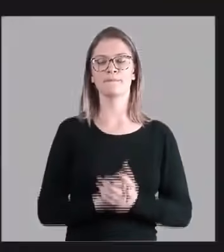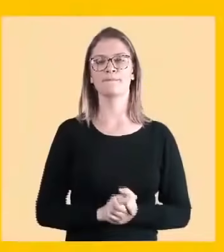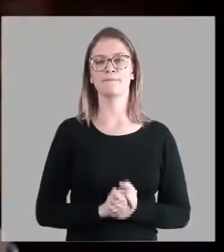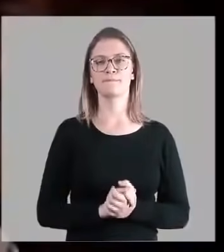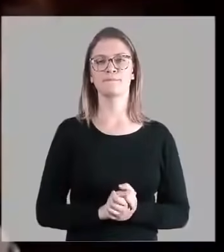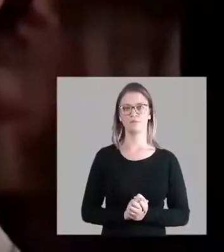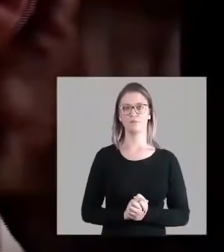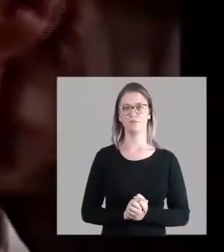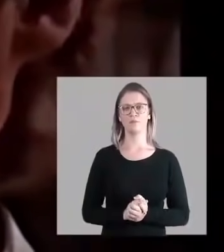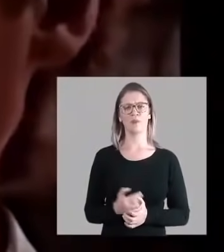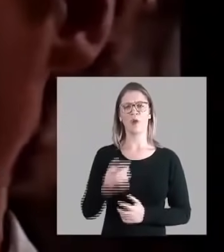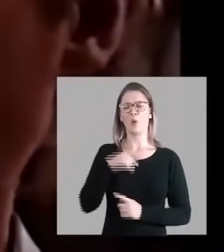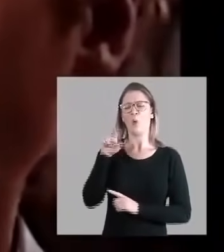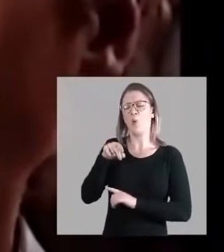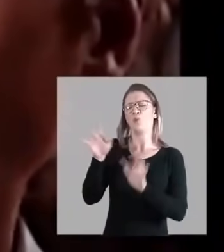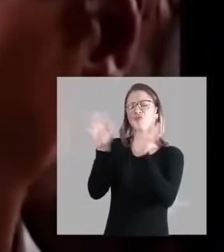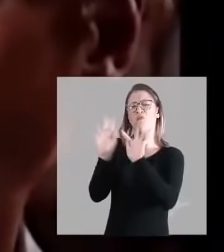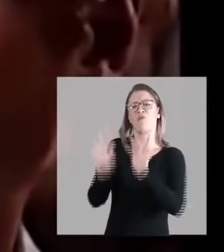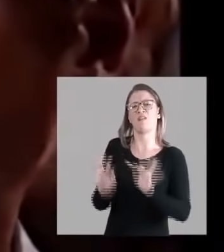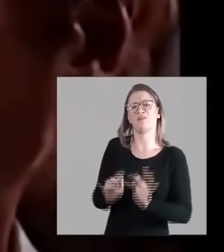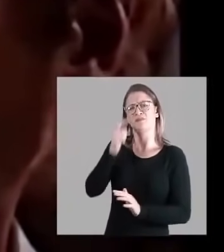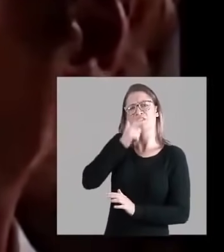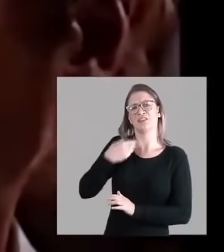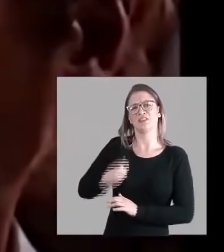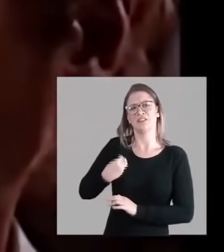David Heimer. I was never happy as Brenda.